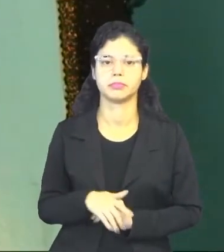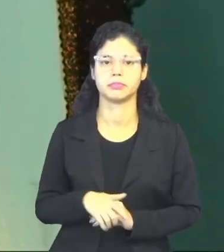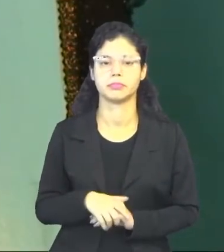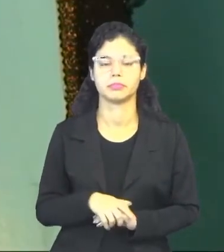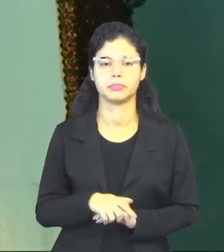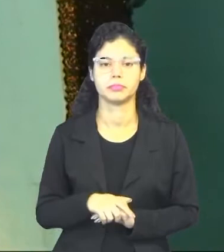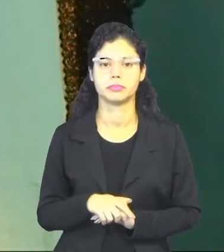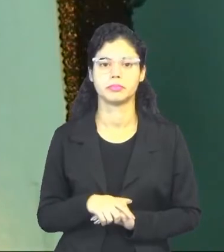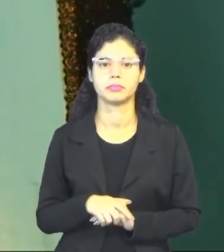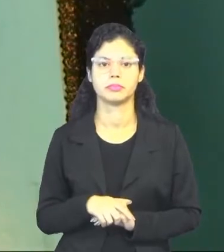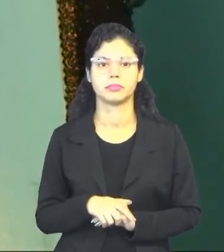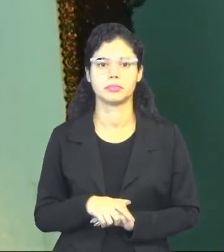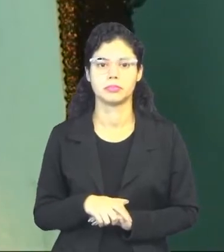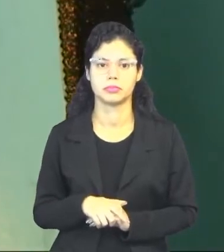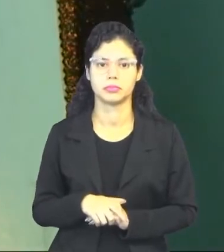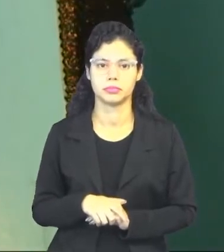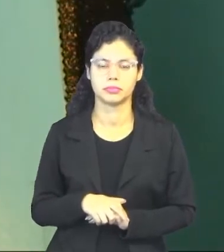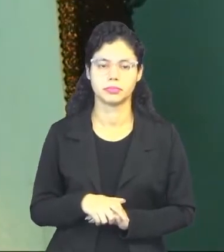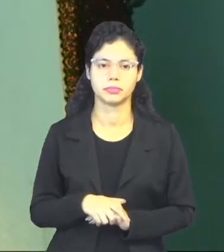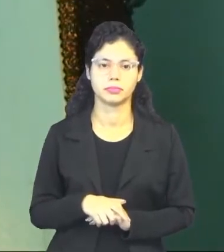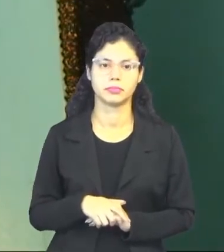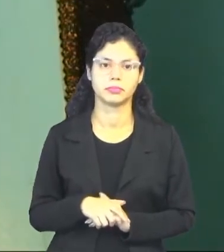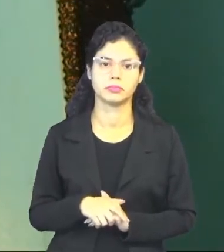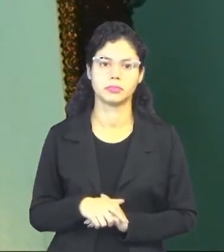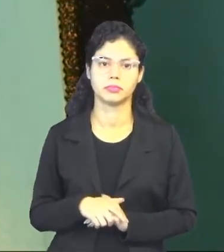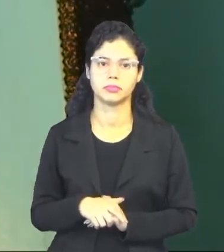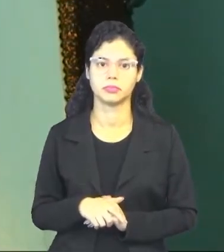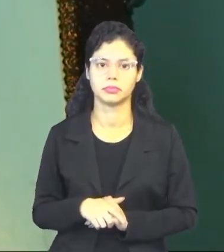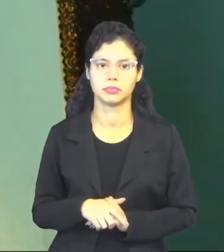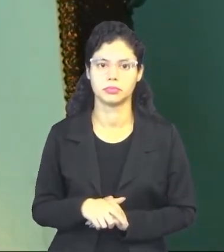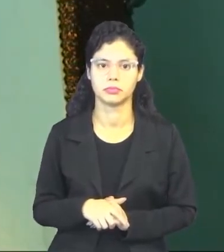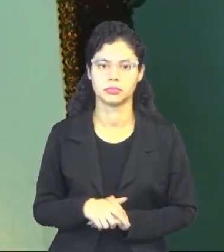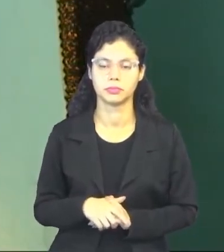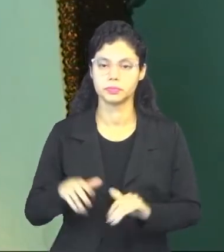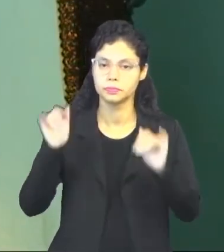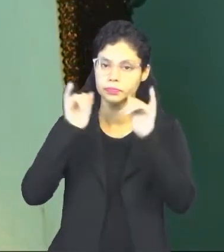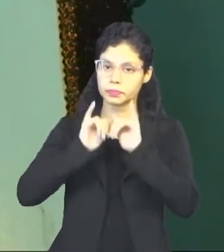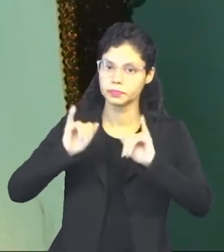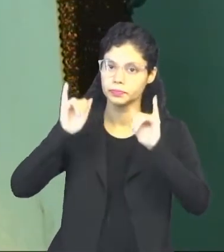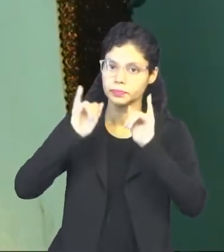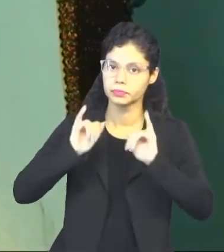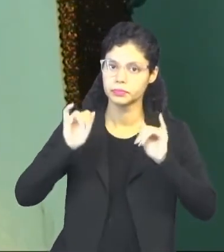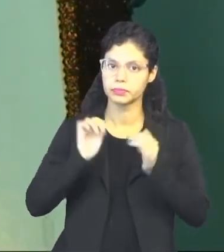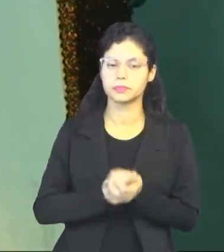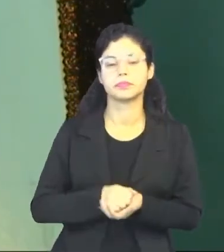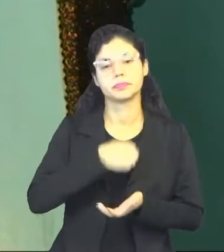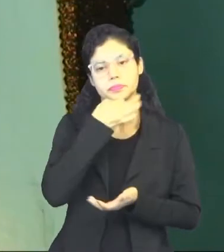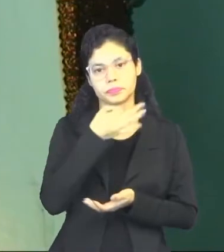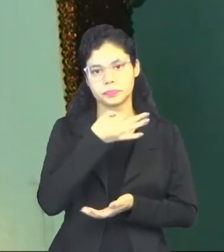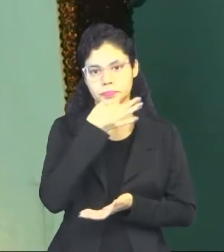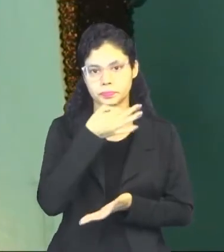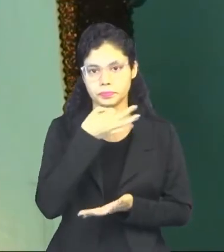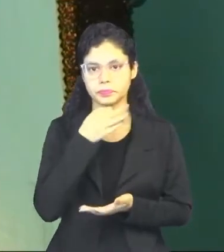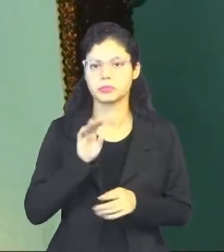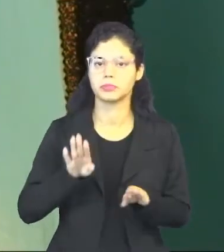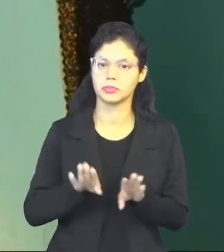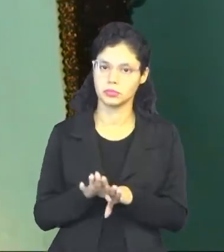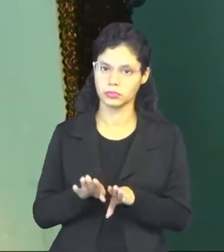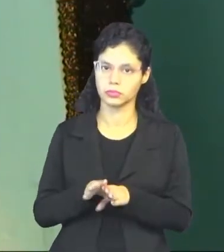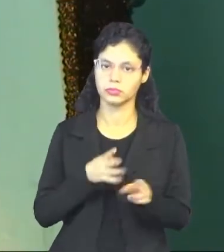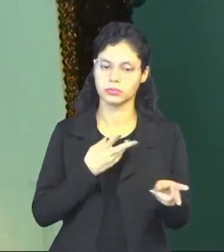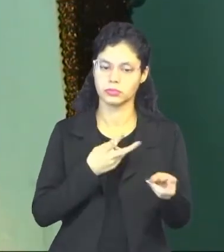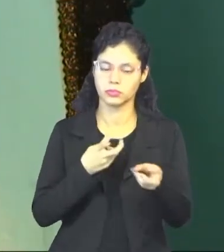Não, né? Olha só, não. Essa é uma informação, a sua opinião, né? Que a gente também